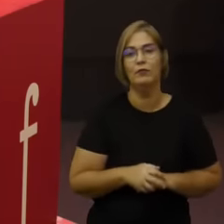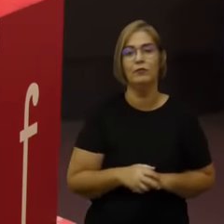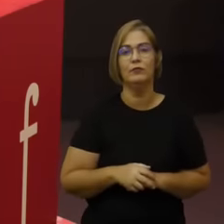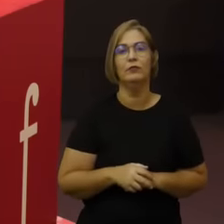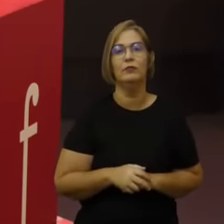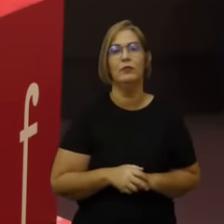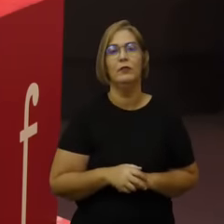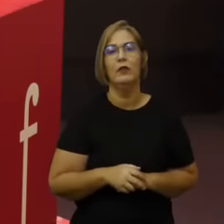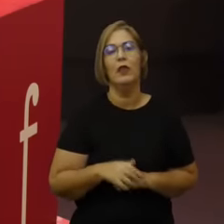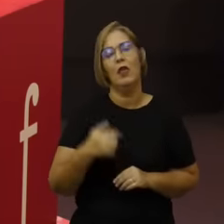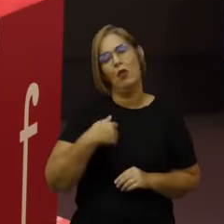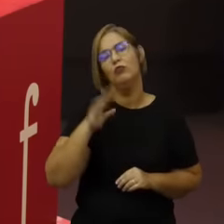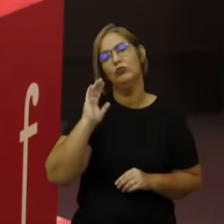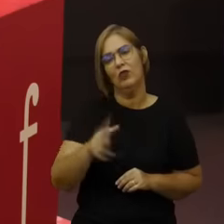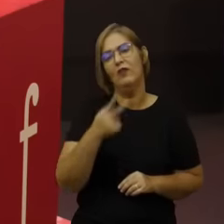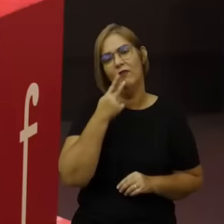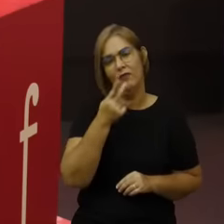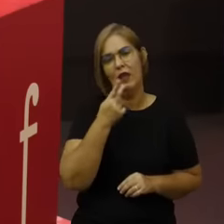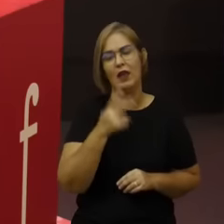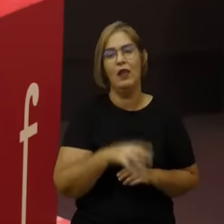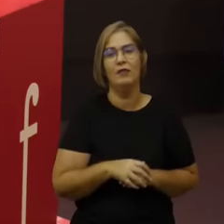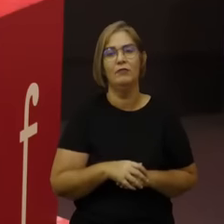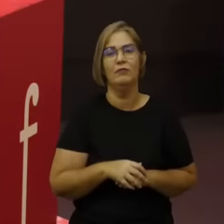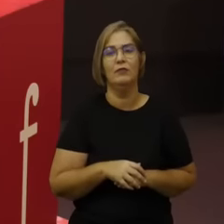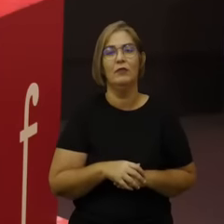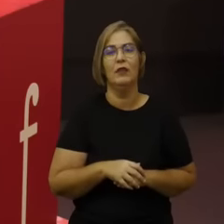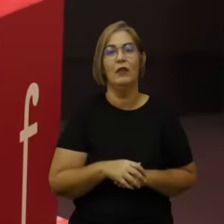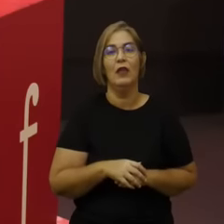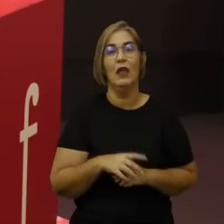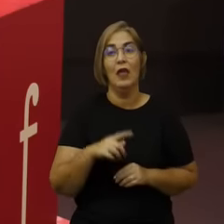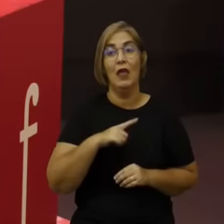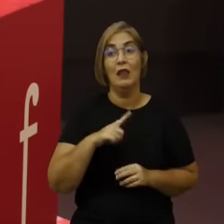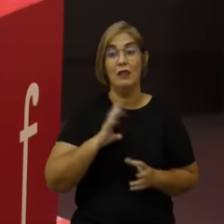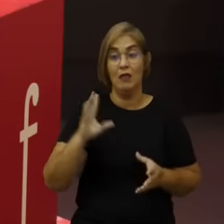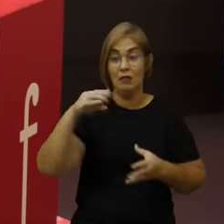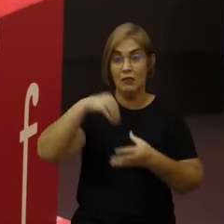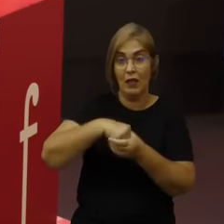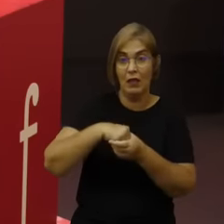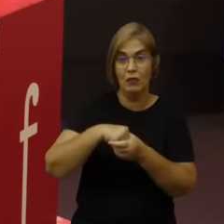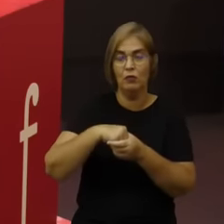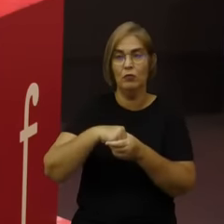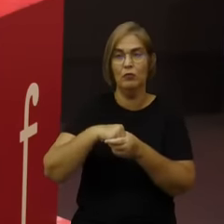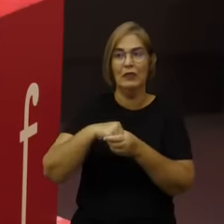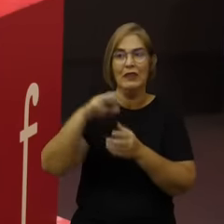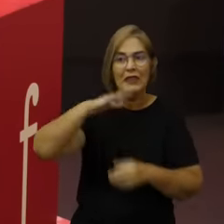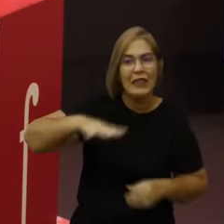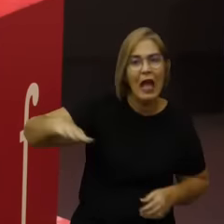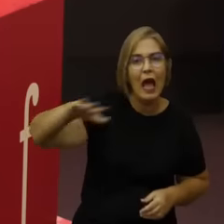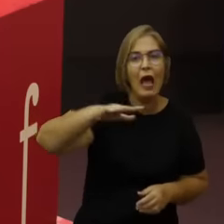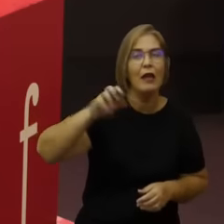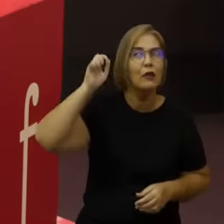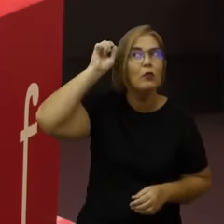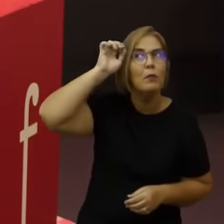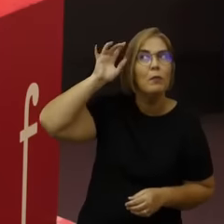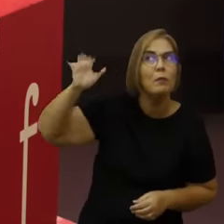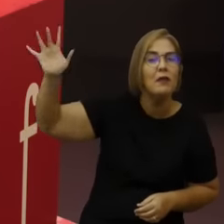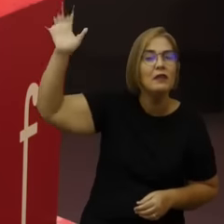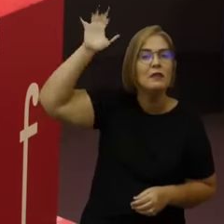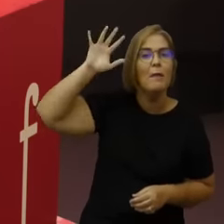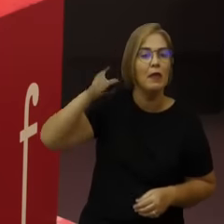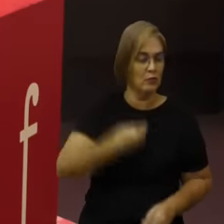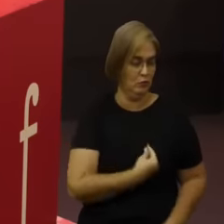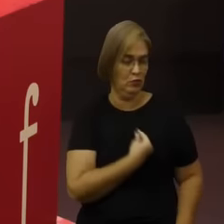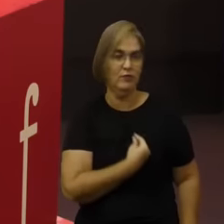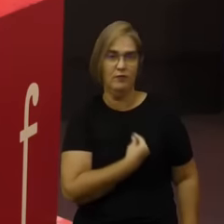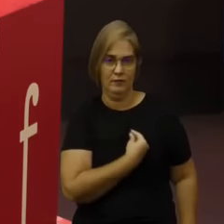Cami, eu já disse, né? ele se insere no quadro do pensamento também existencialista. Quer dizer, eh, uma das fontes do pensamento